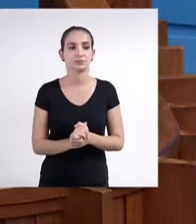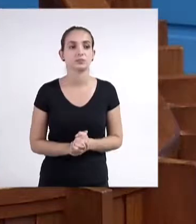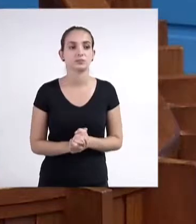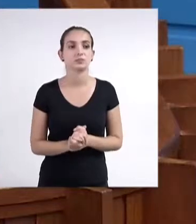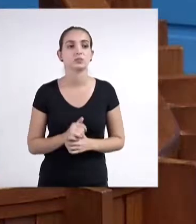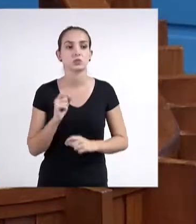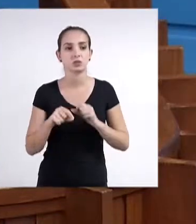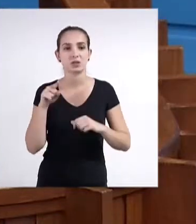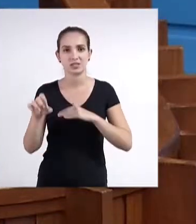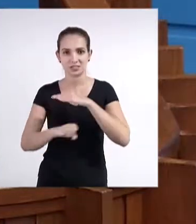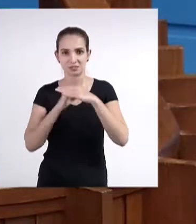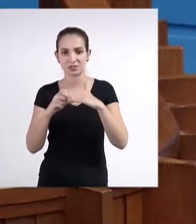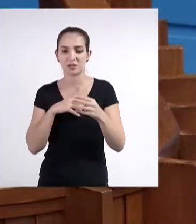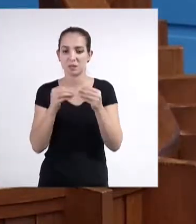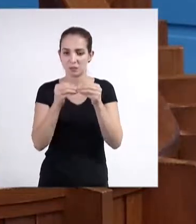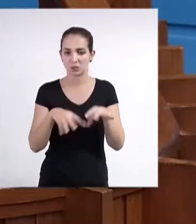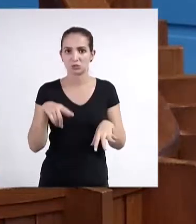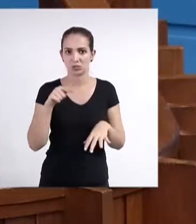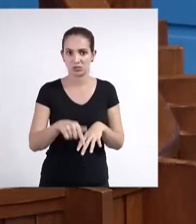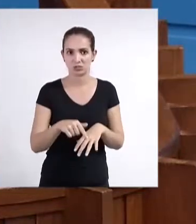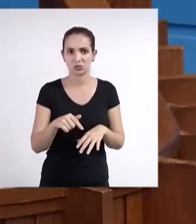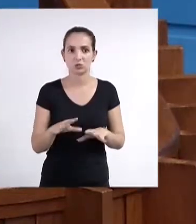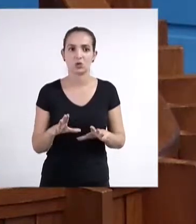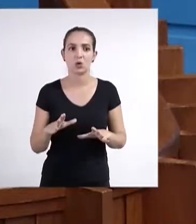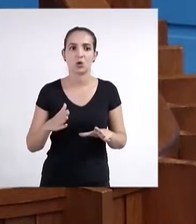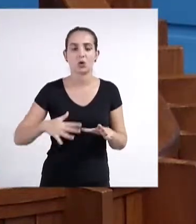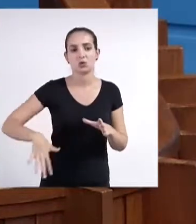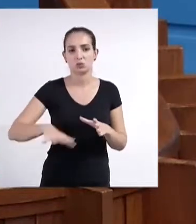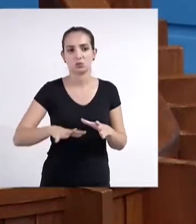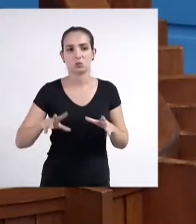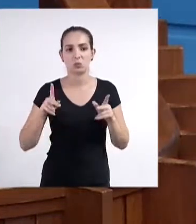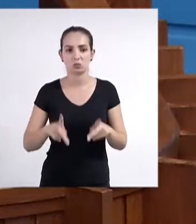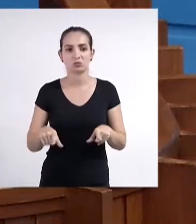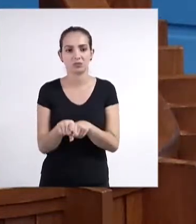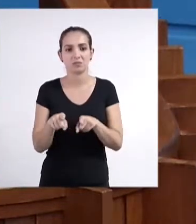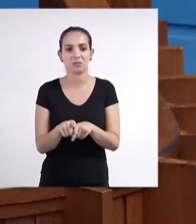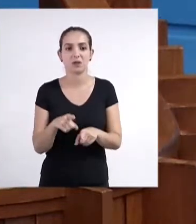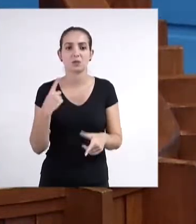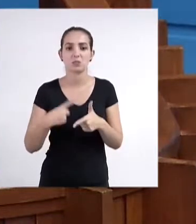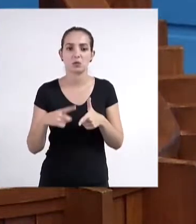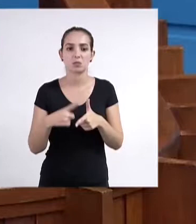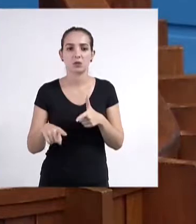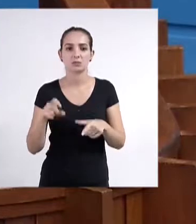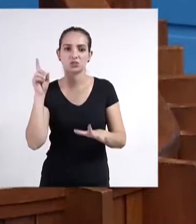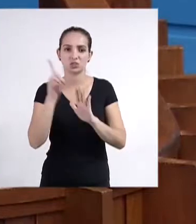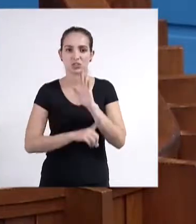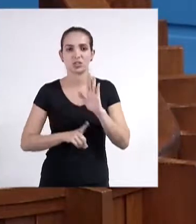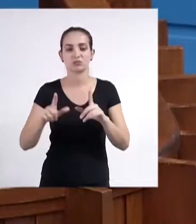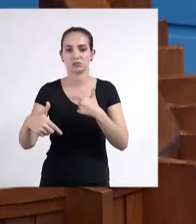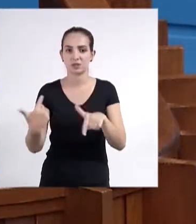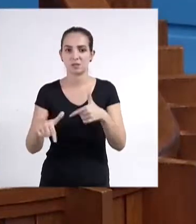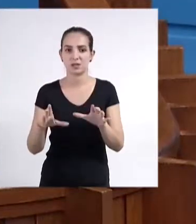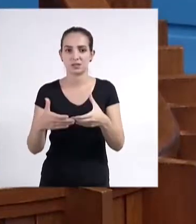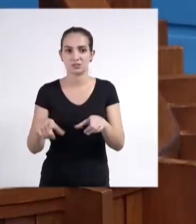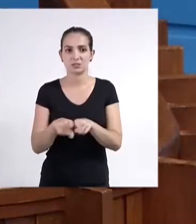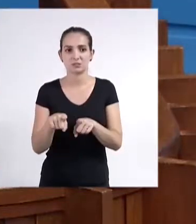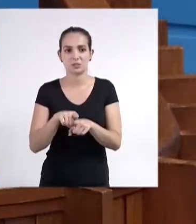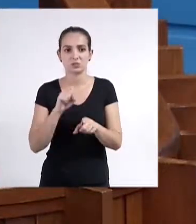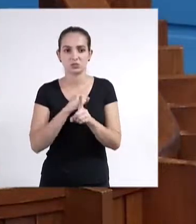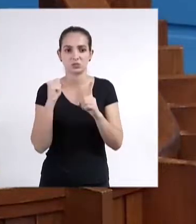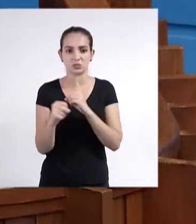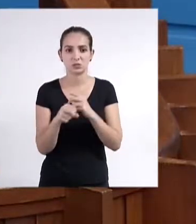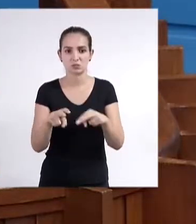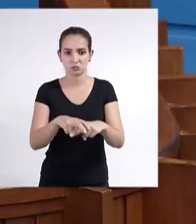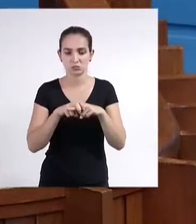interesses do Estado e causar dano ao patrimônio público, também viola direitos trabalhistas e sociais, tanto que o Sindicato dos Trabalhadores